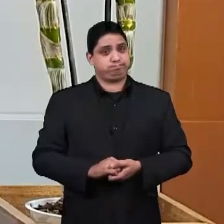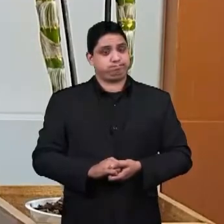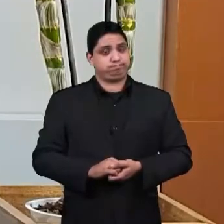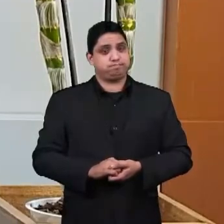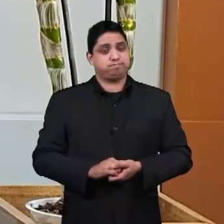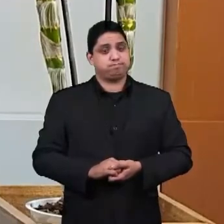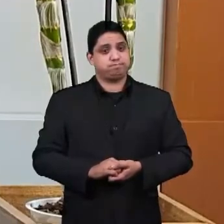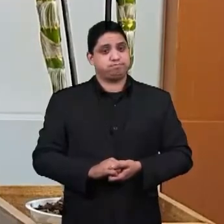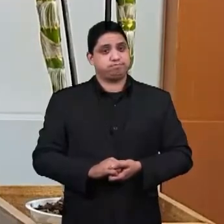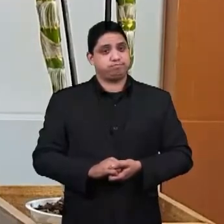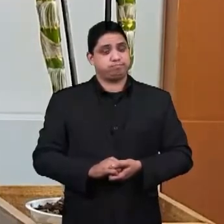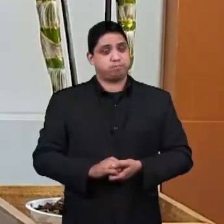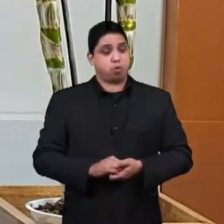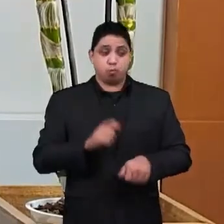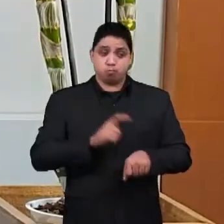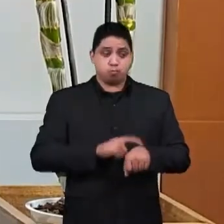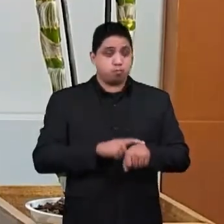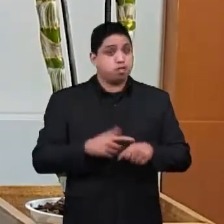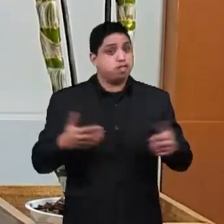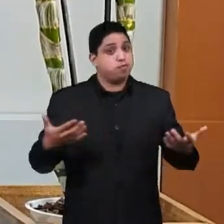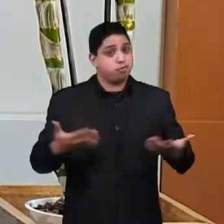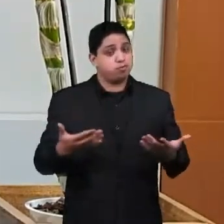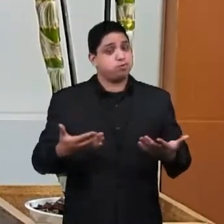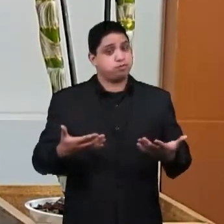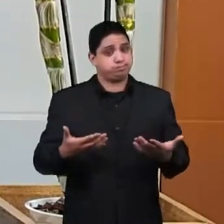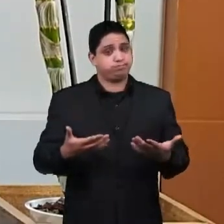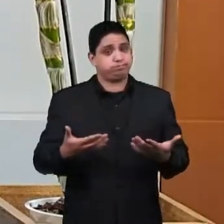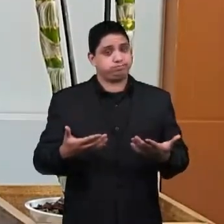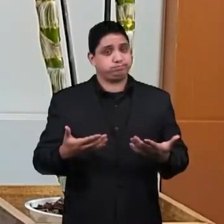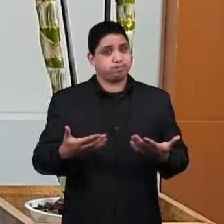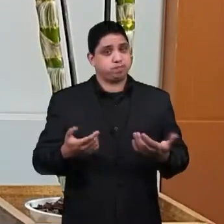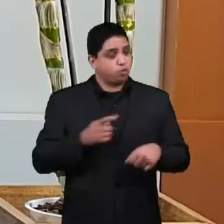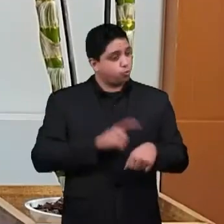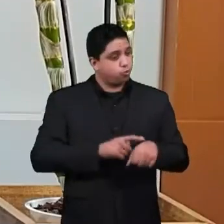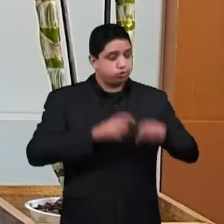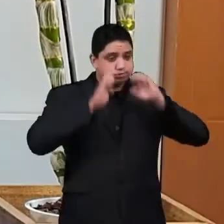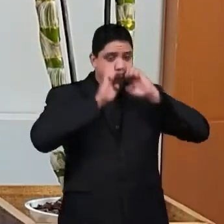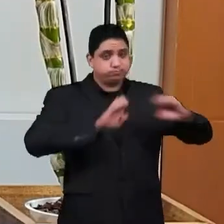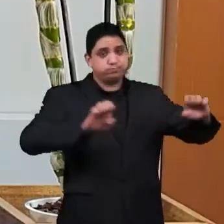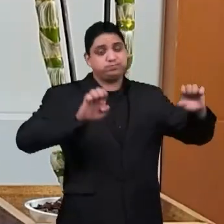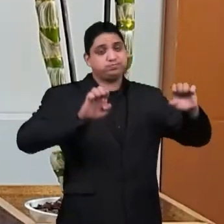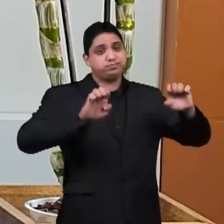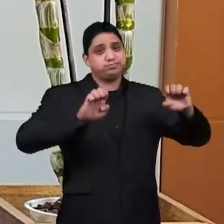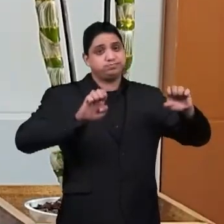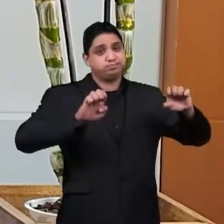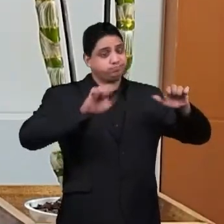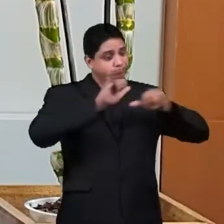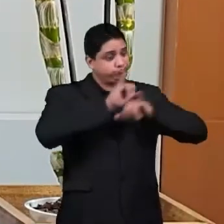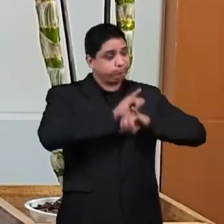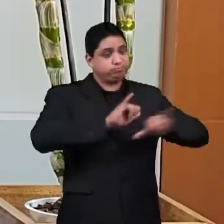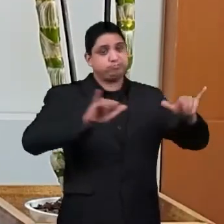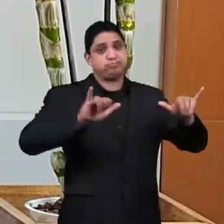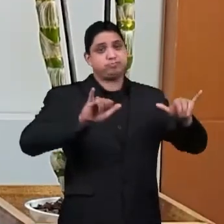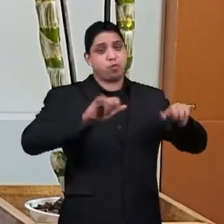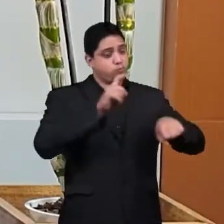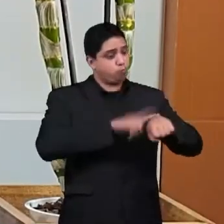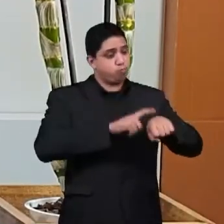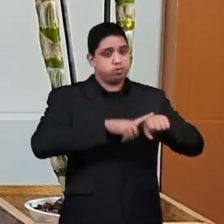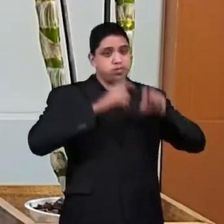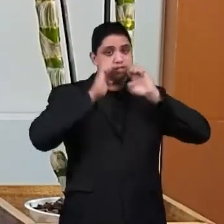A seara está madura. Está na hora da colheita. O tempo da colheita